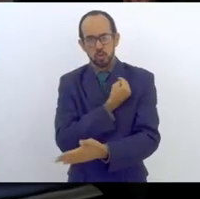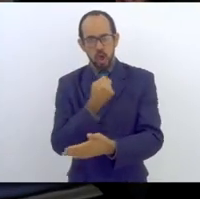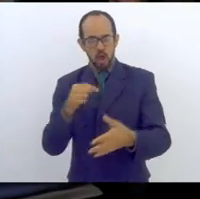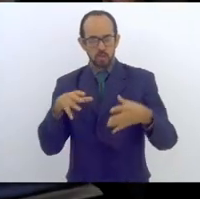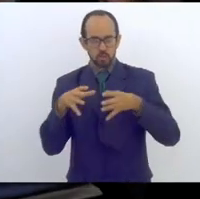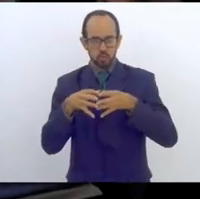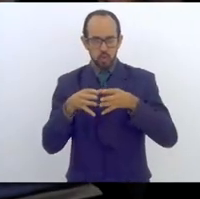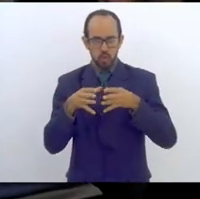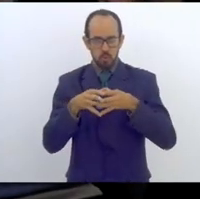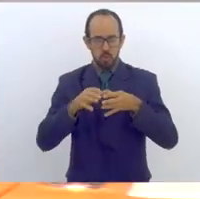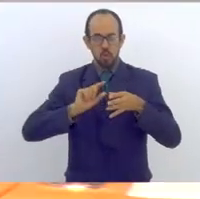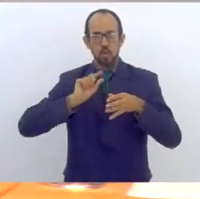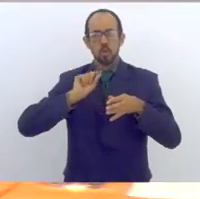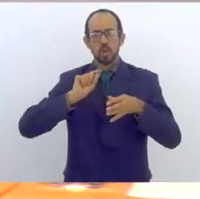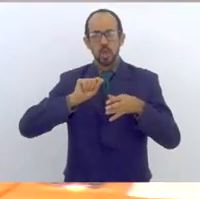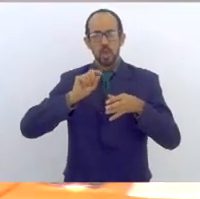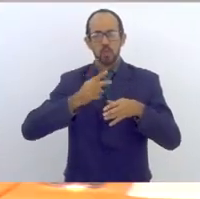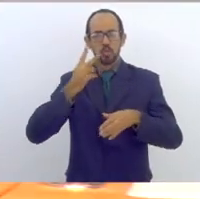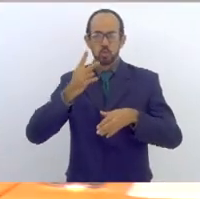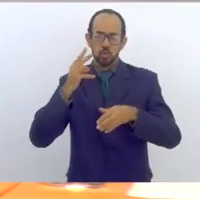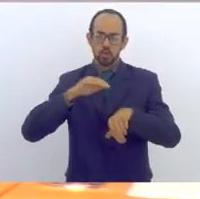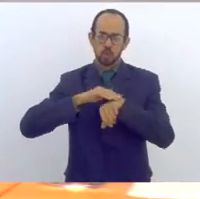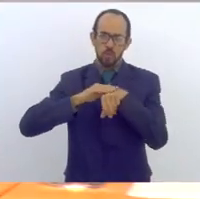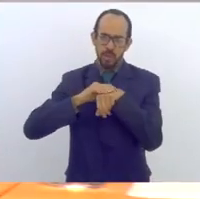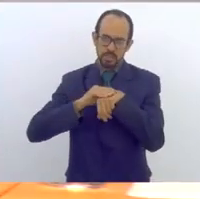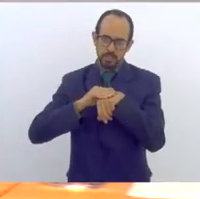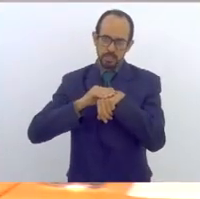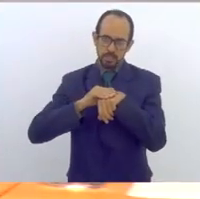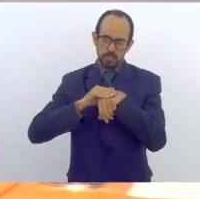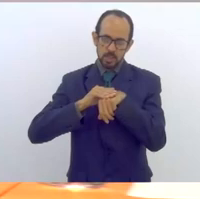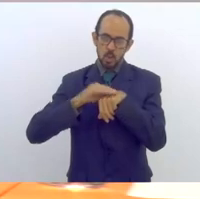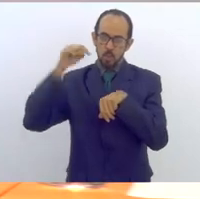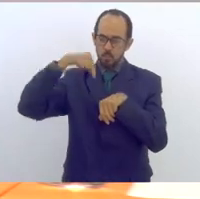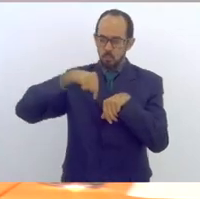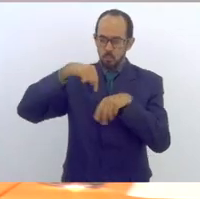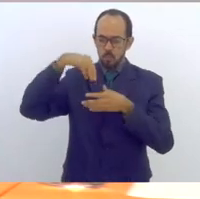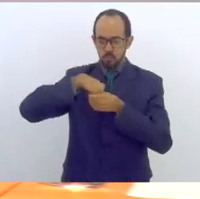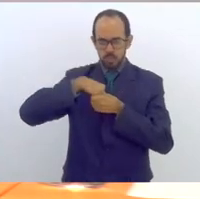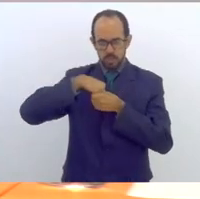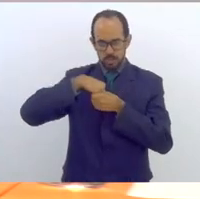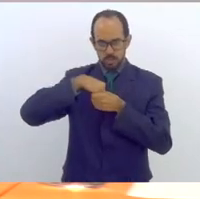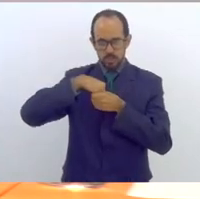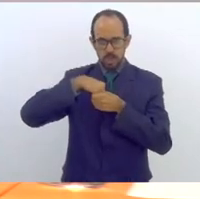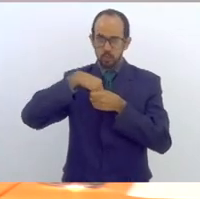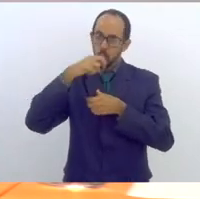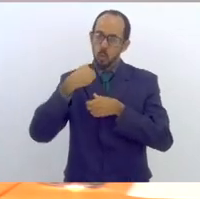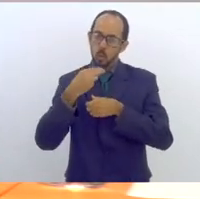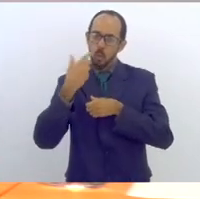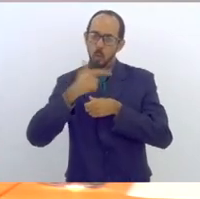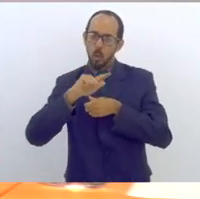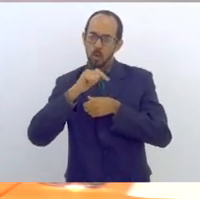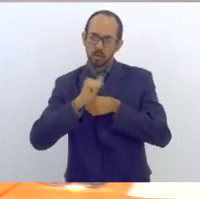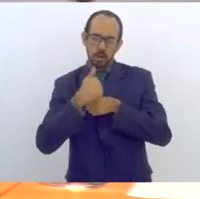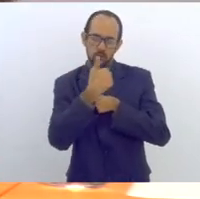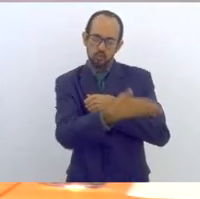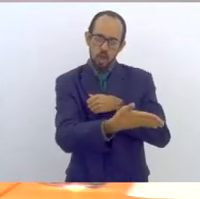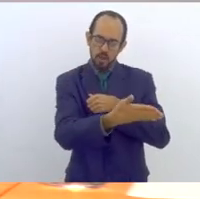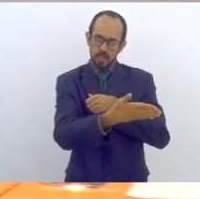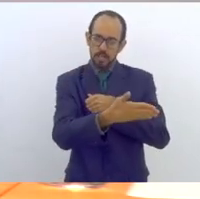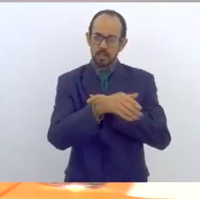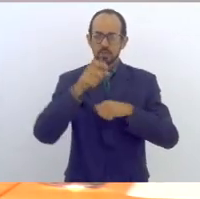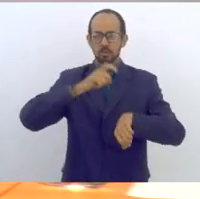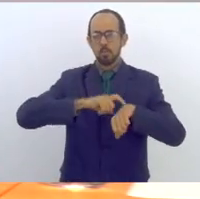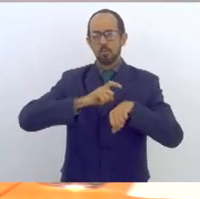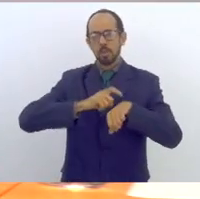Duas conversas uma para dentro e outra para fora na época em que nós ficamos sem salário